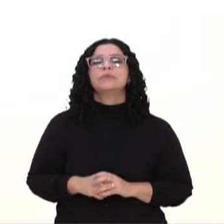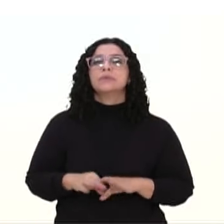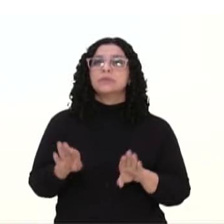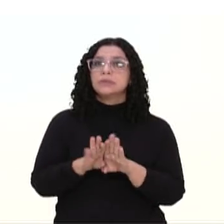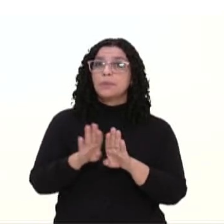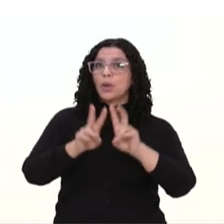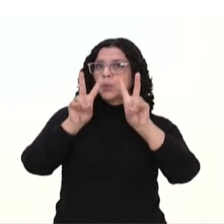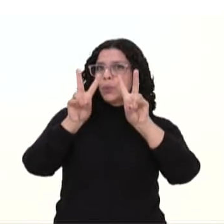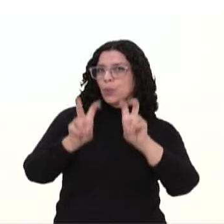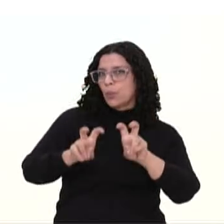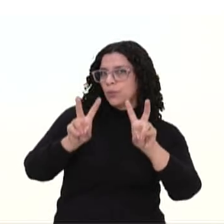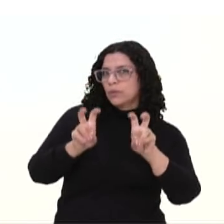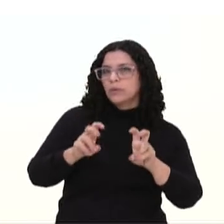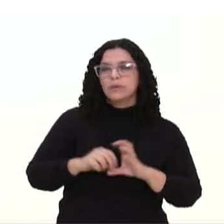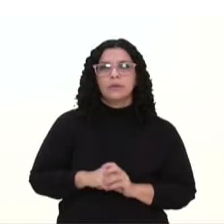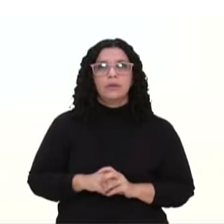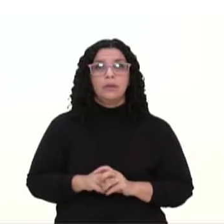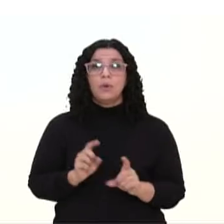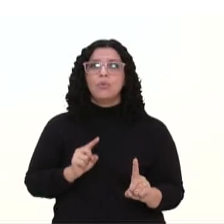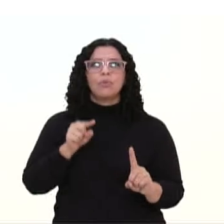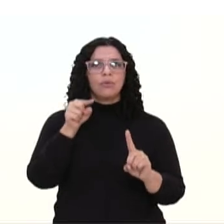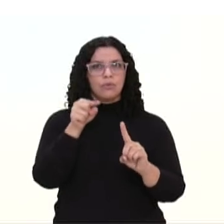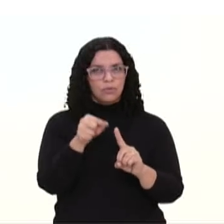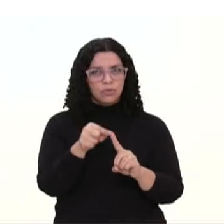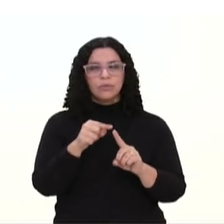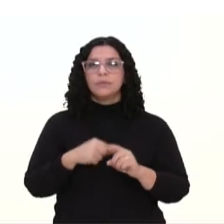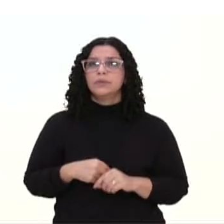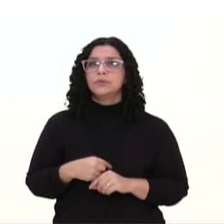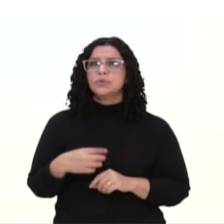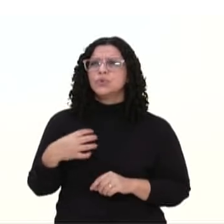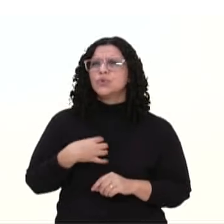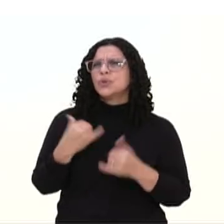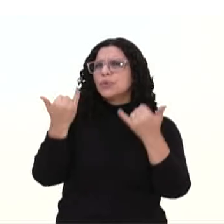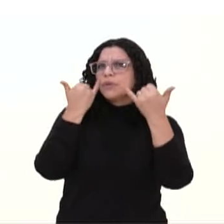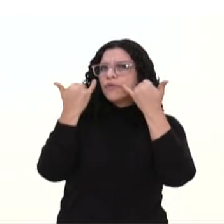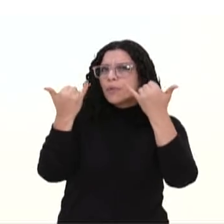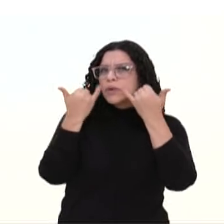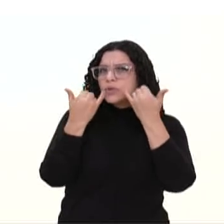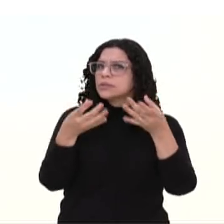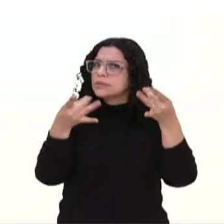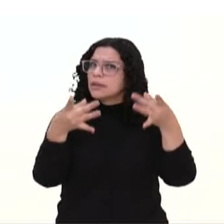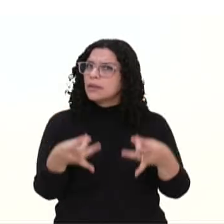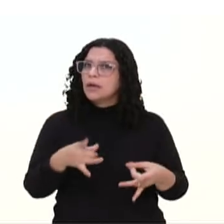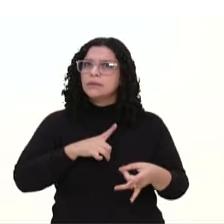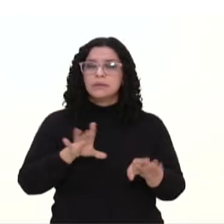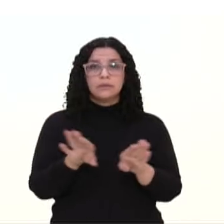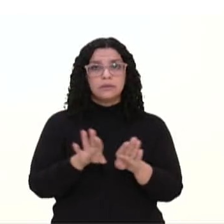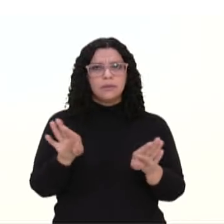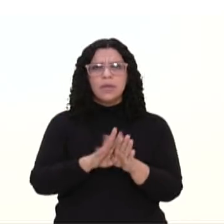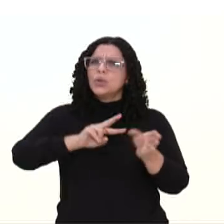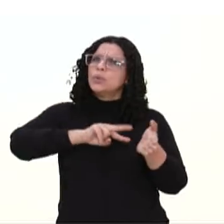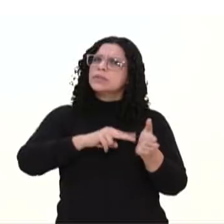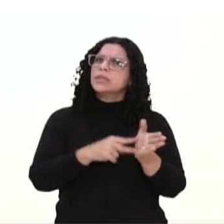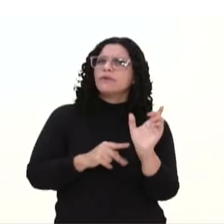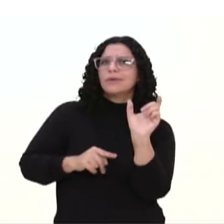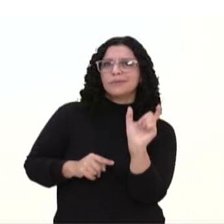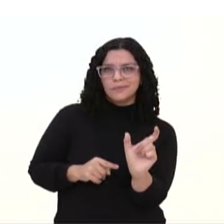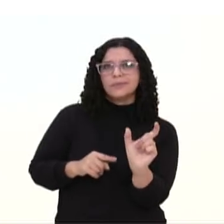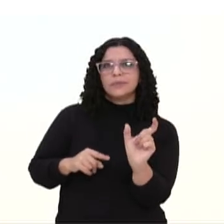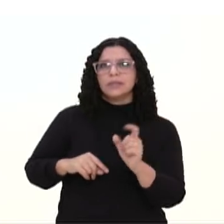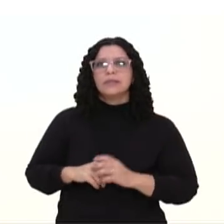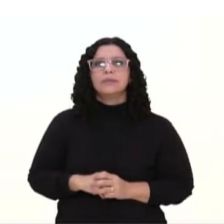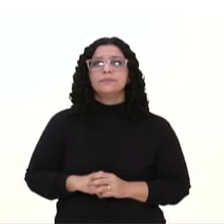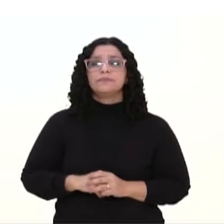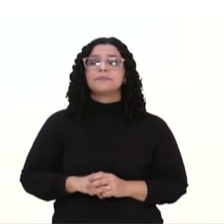o tema abordado, a finalidade, as informações explícitas, o significado de